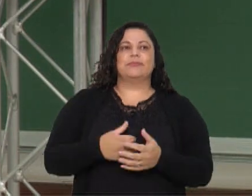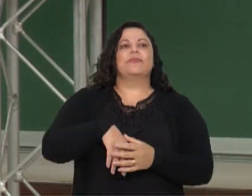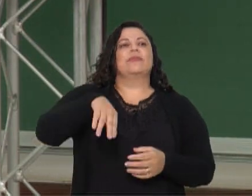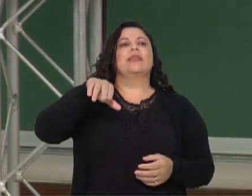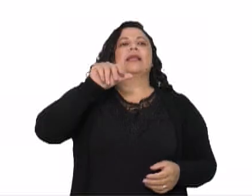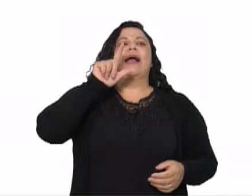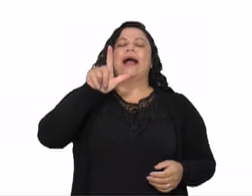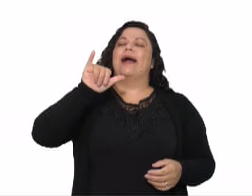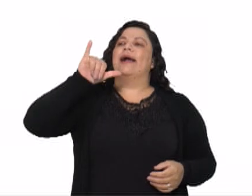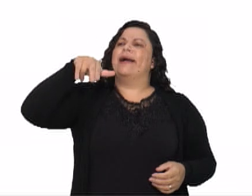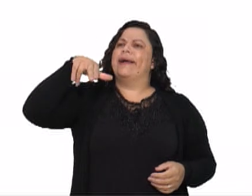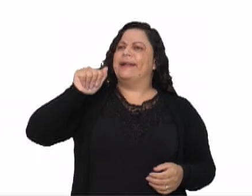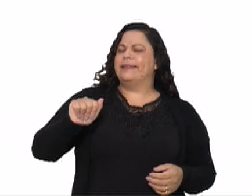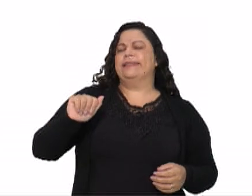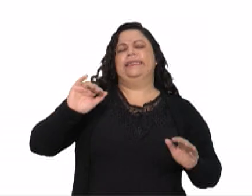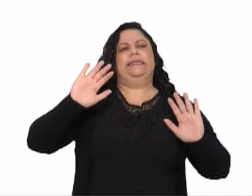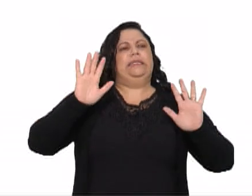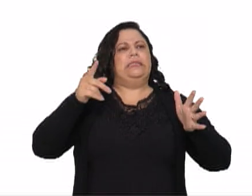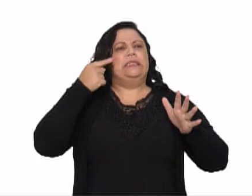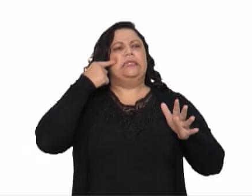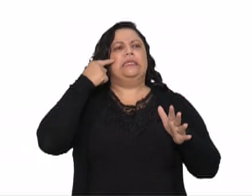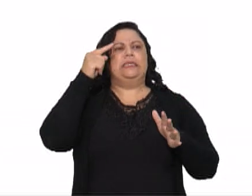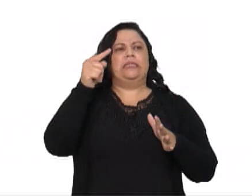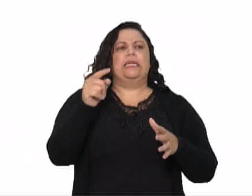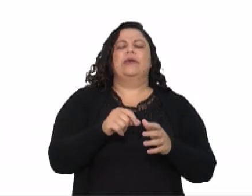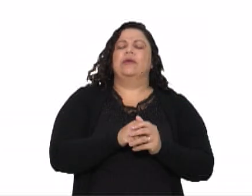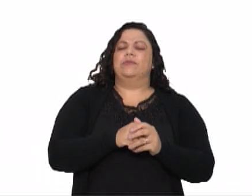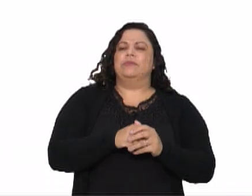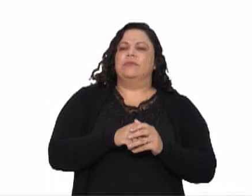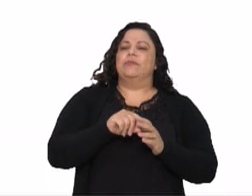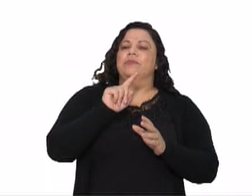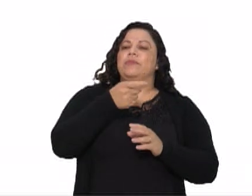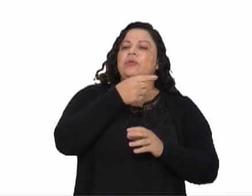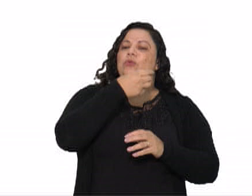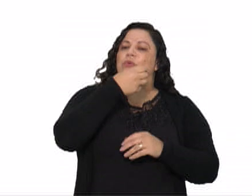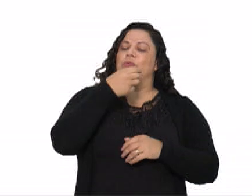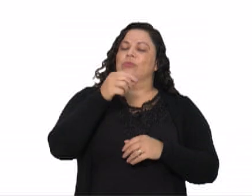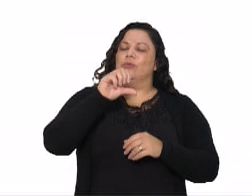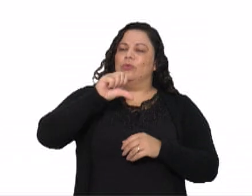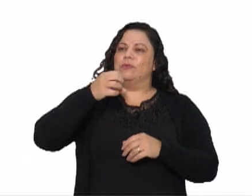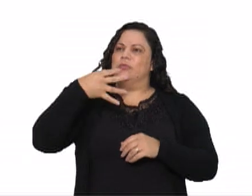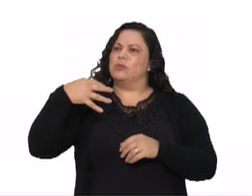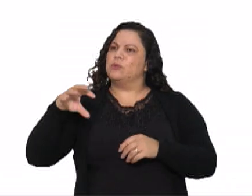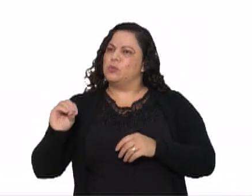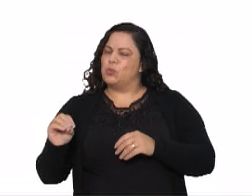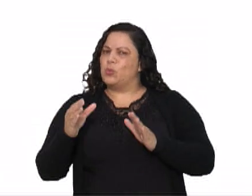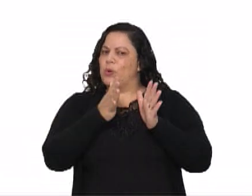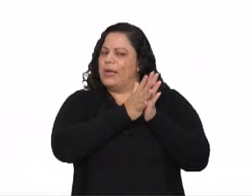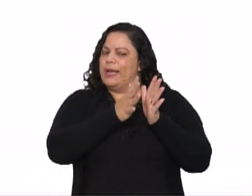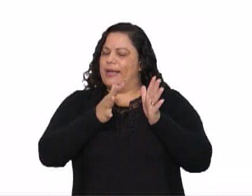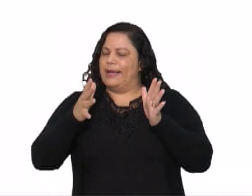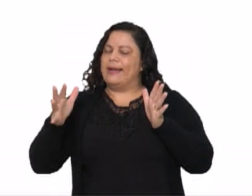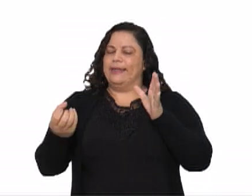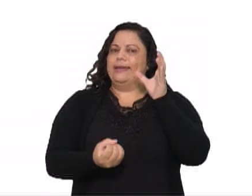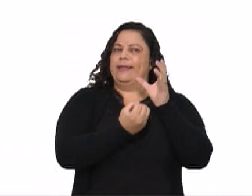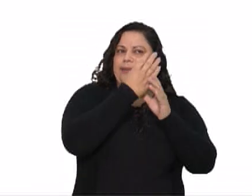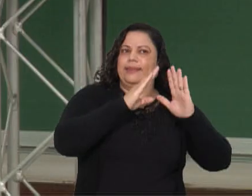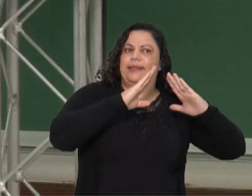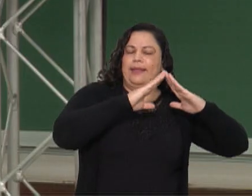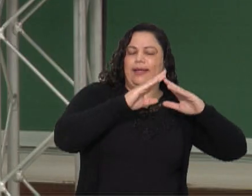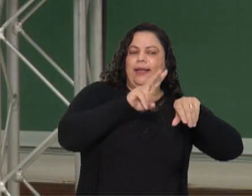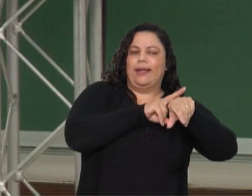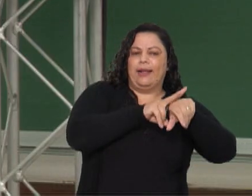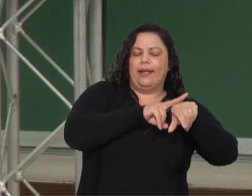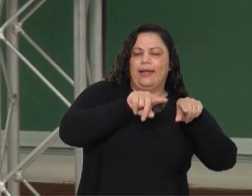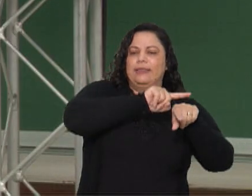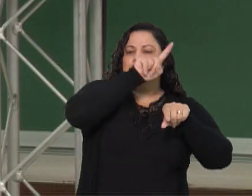desde 1940, a gente está em 2020, né? Olha quanto tempo, né? Dá para ficar bem arborizada. E o